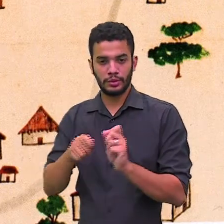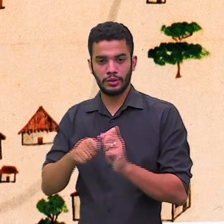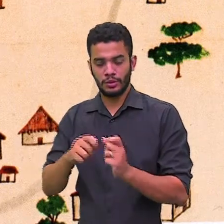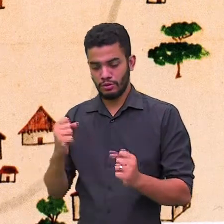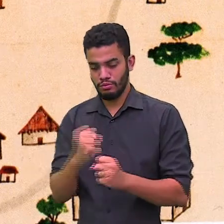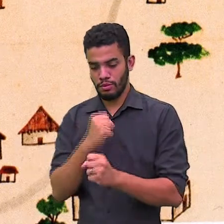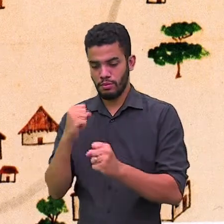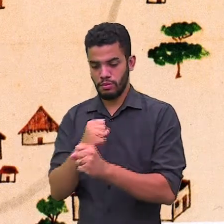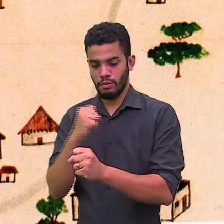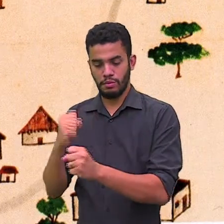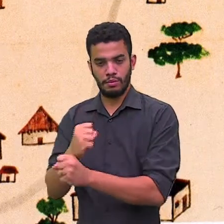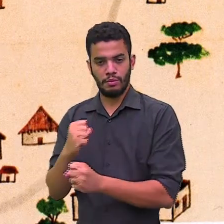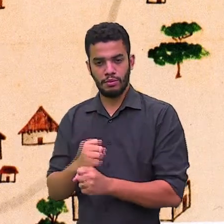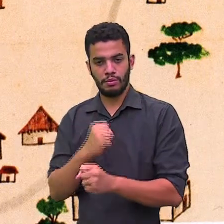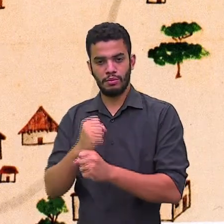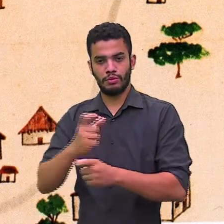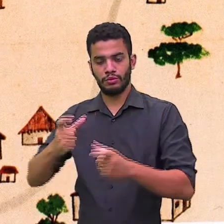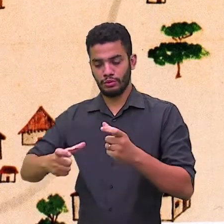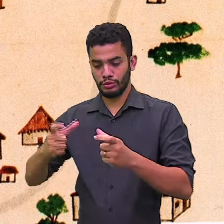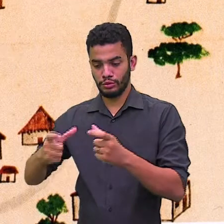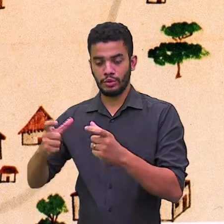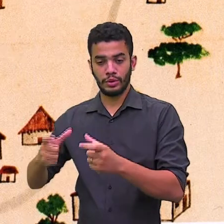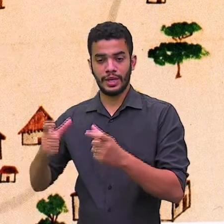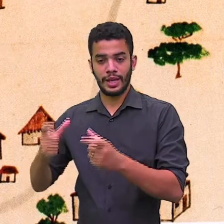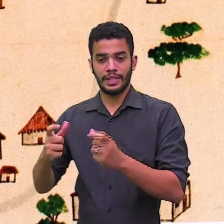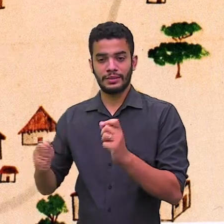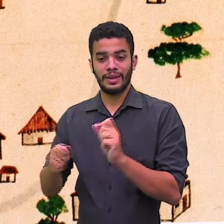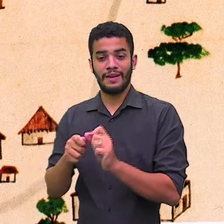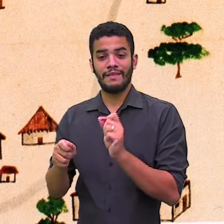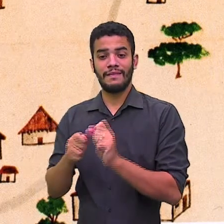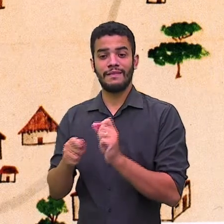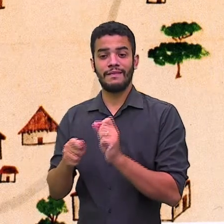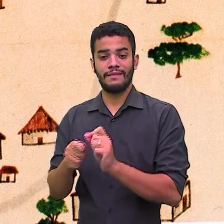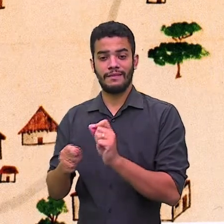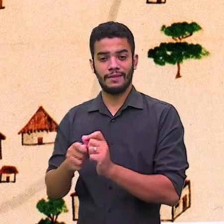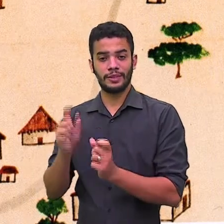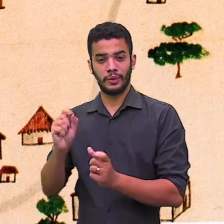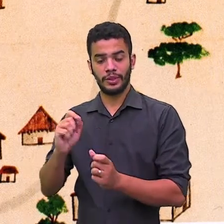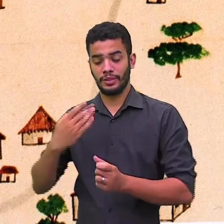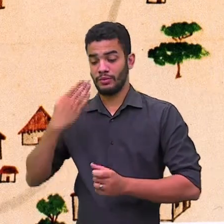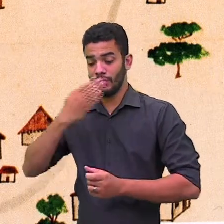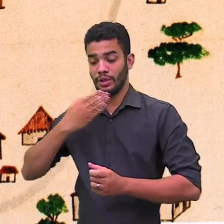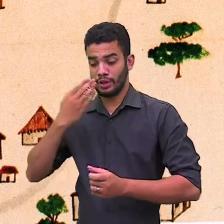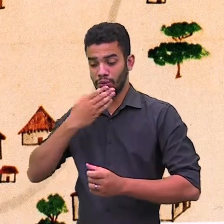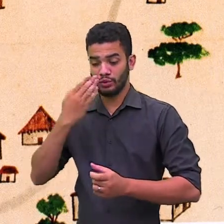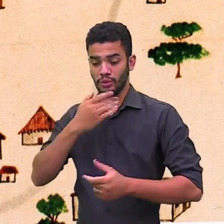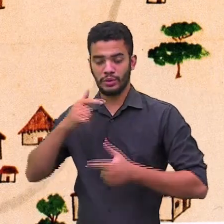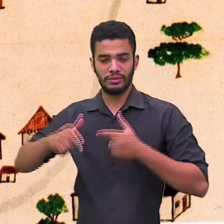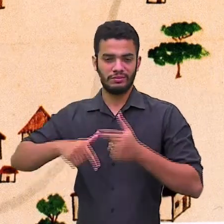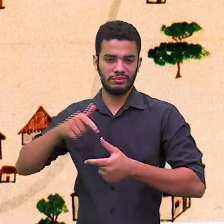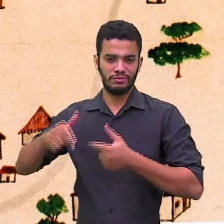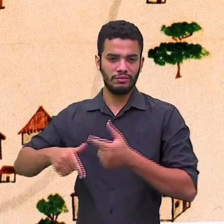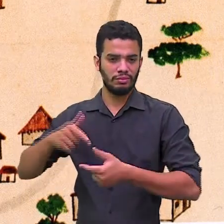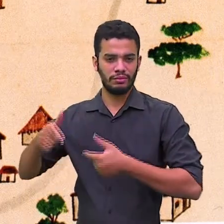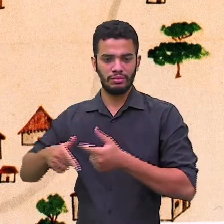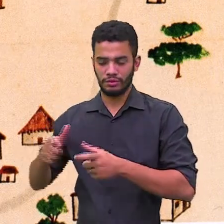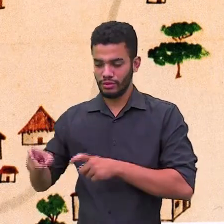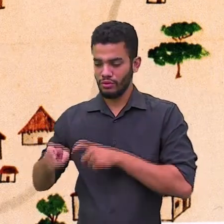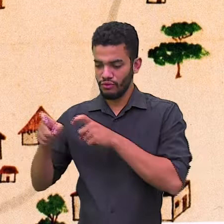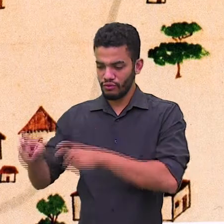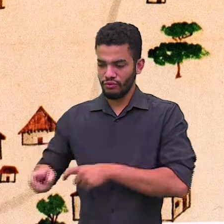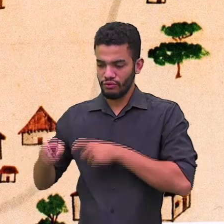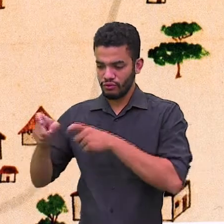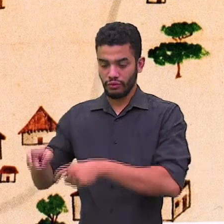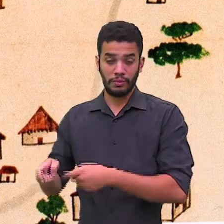produzir o açúcar, né? Como essa era uma atividade complexa e que necessitava de mão